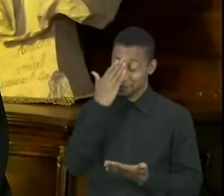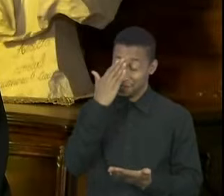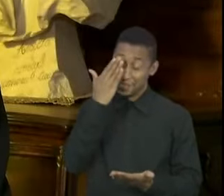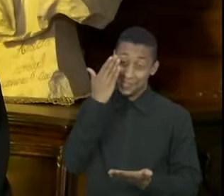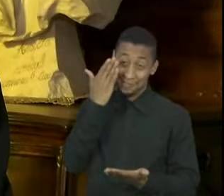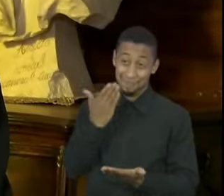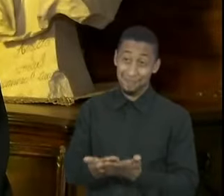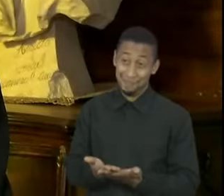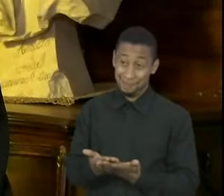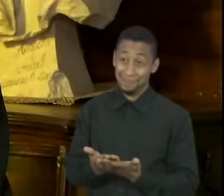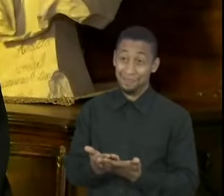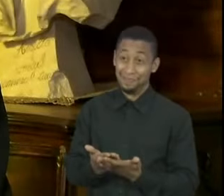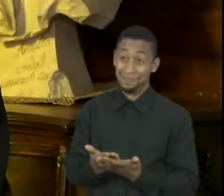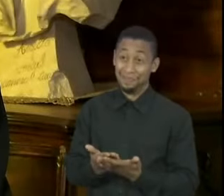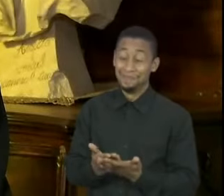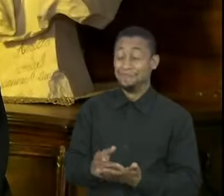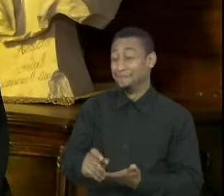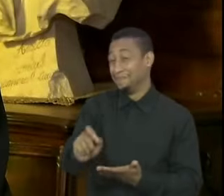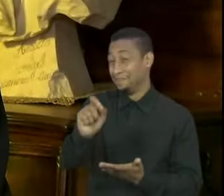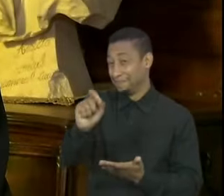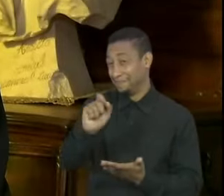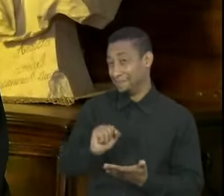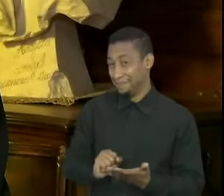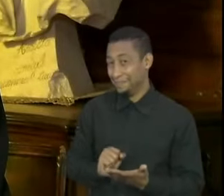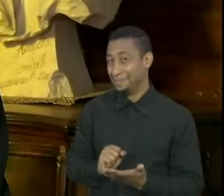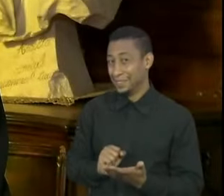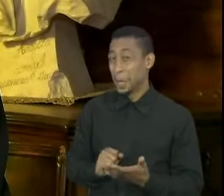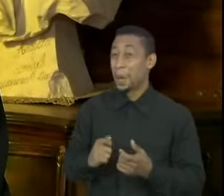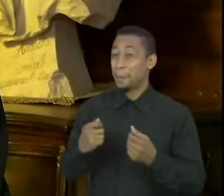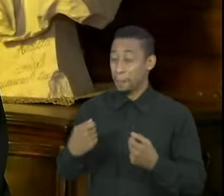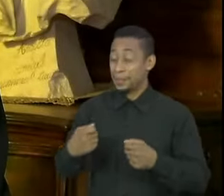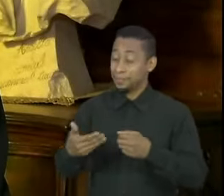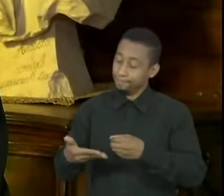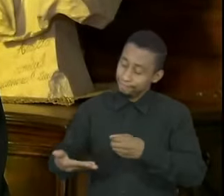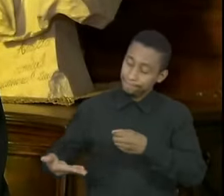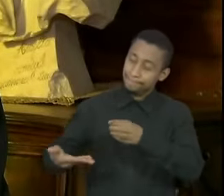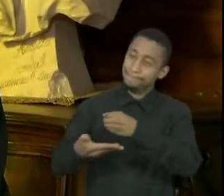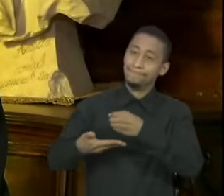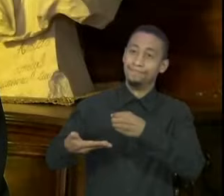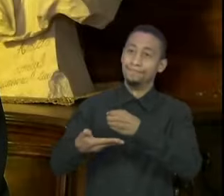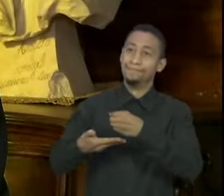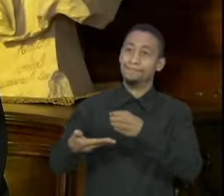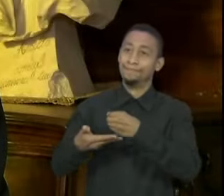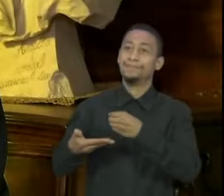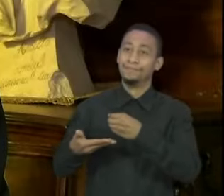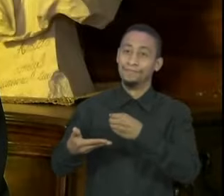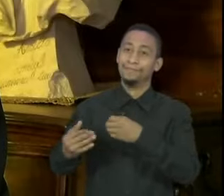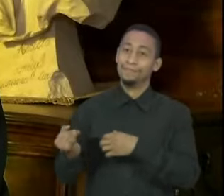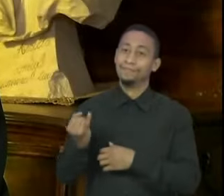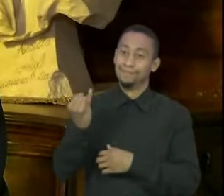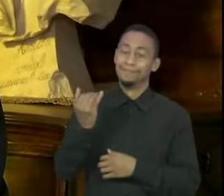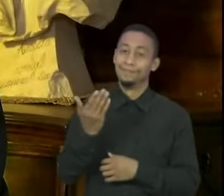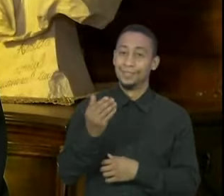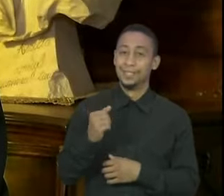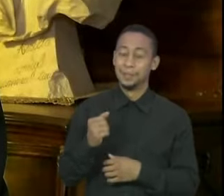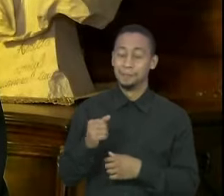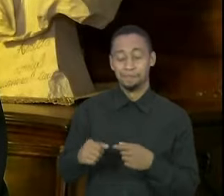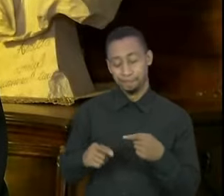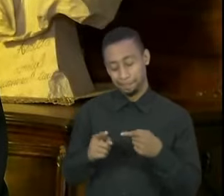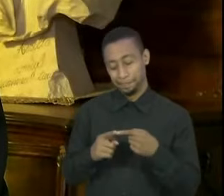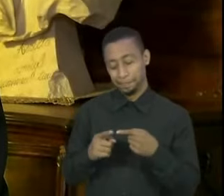que algumas bases são importantes algumas bases são importantes